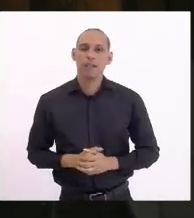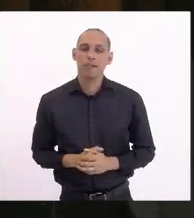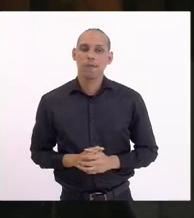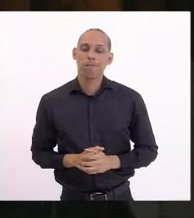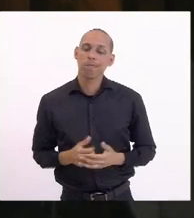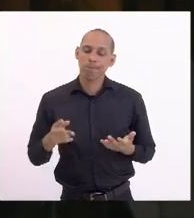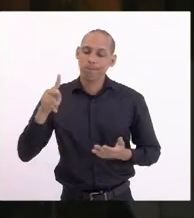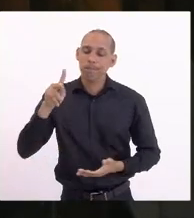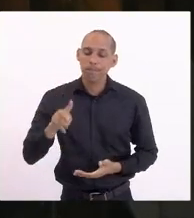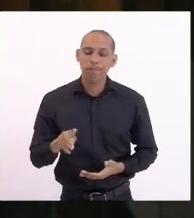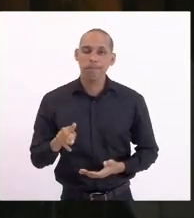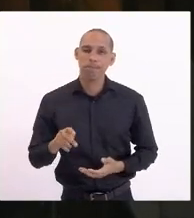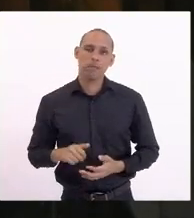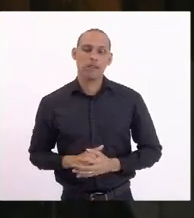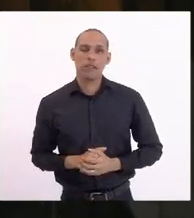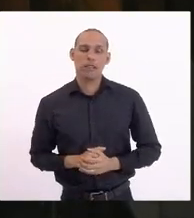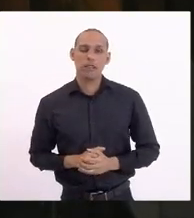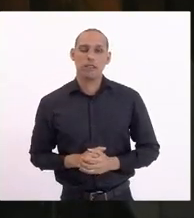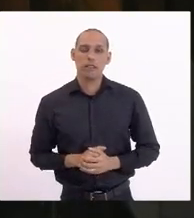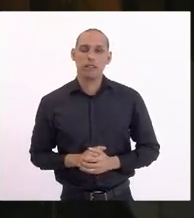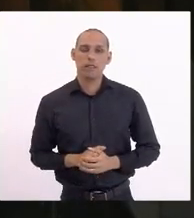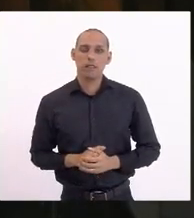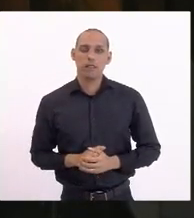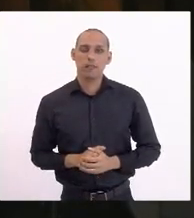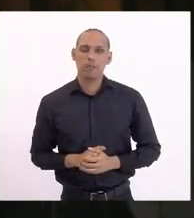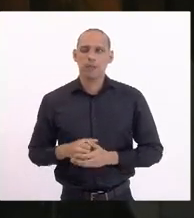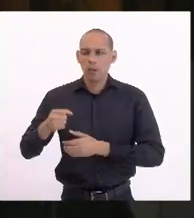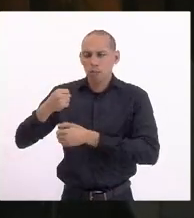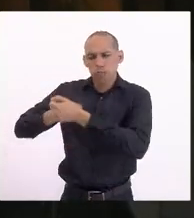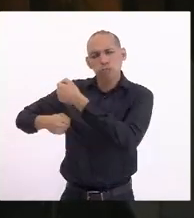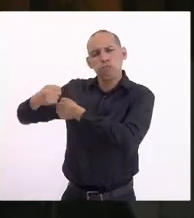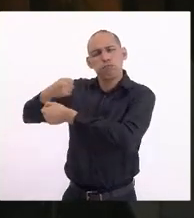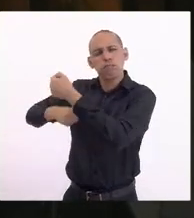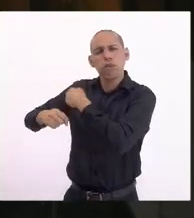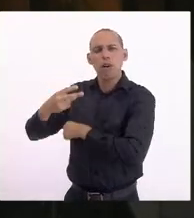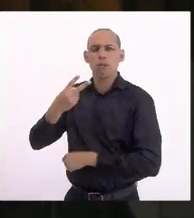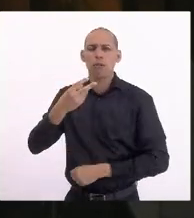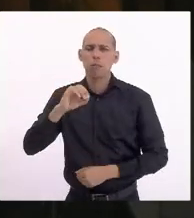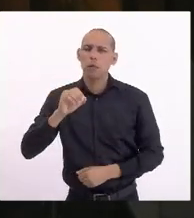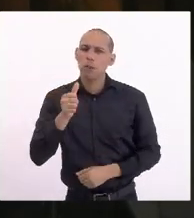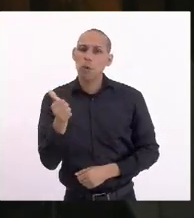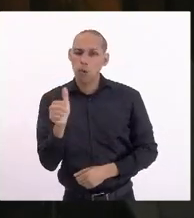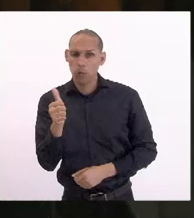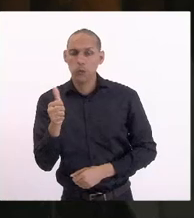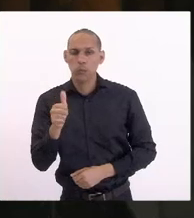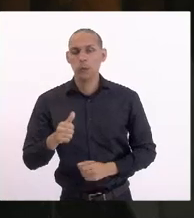Senhora presidente, em 2011,